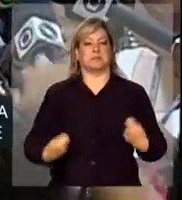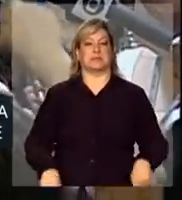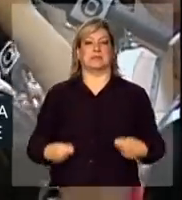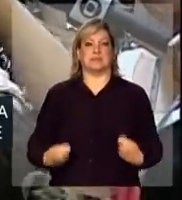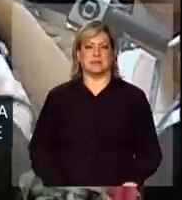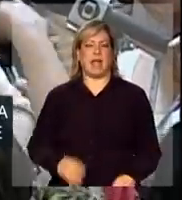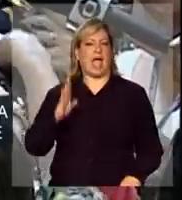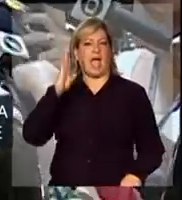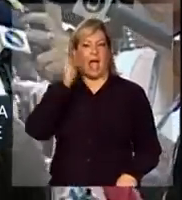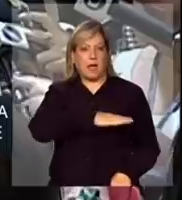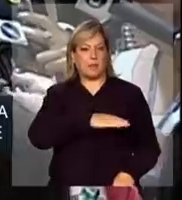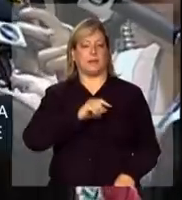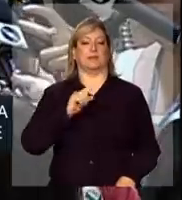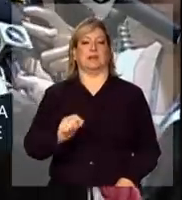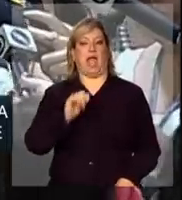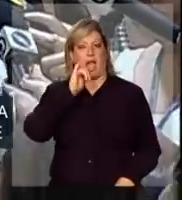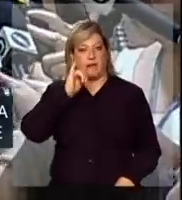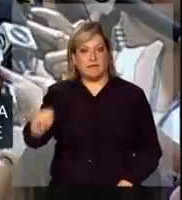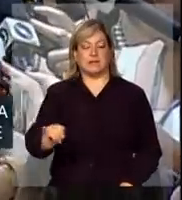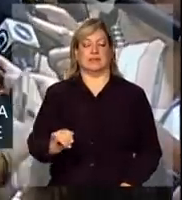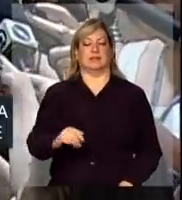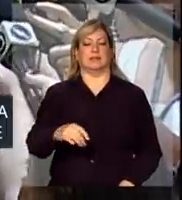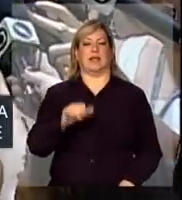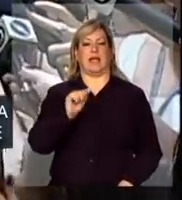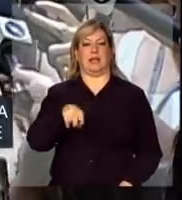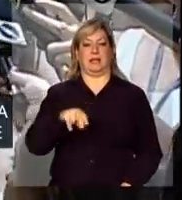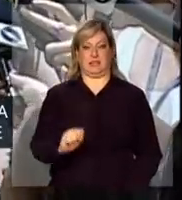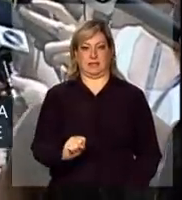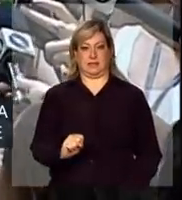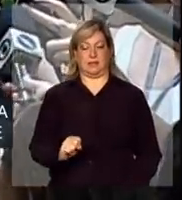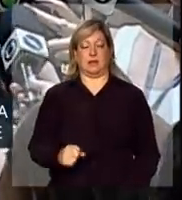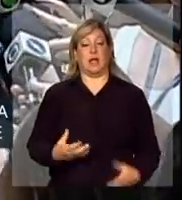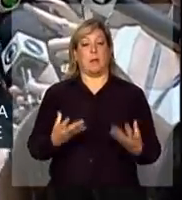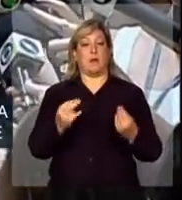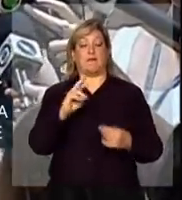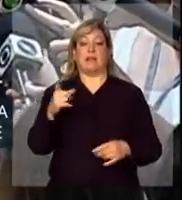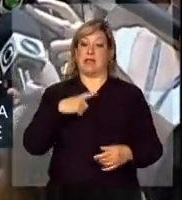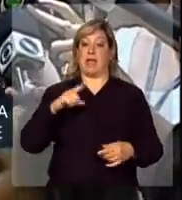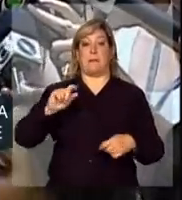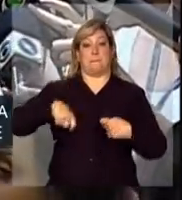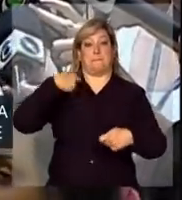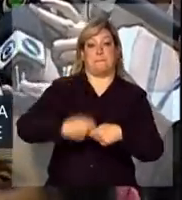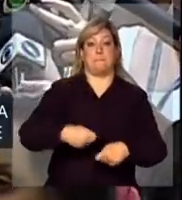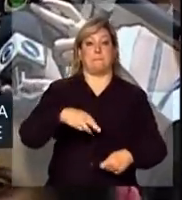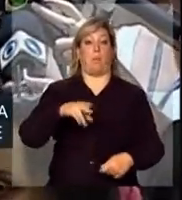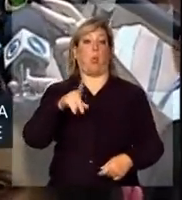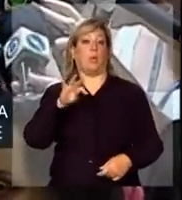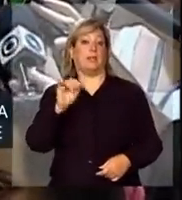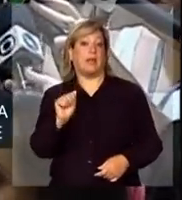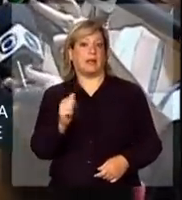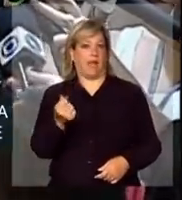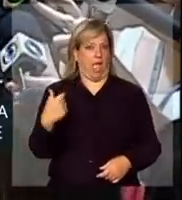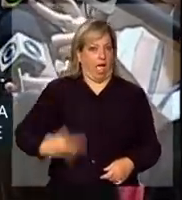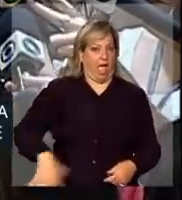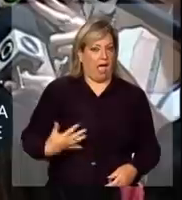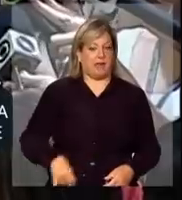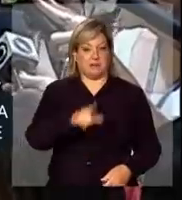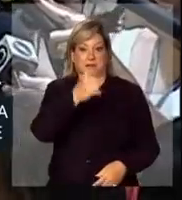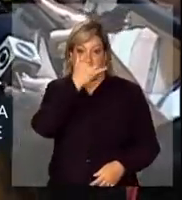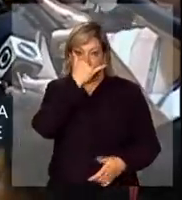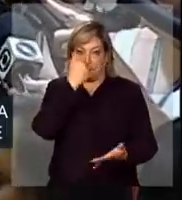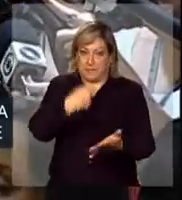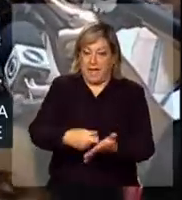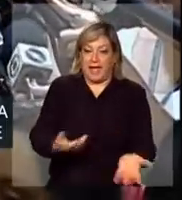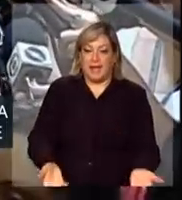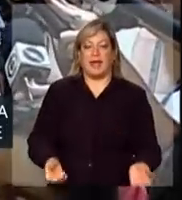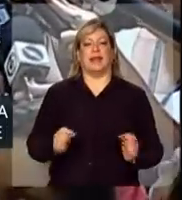mais rápida para agir sobre o plano de saúde. Muitas vezes a multa, muitas vezes outras ações administrativas, cabe